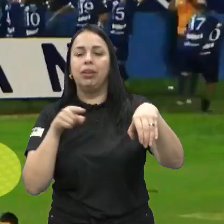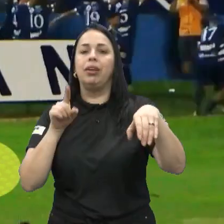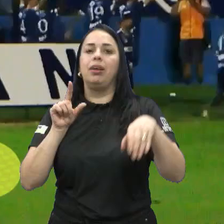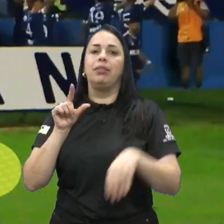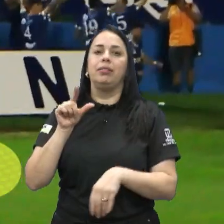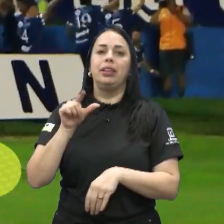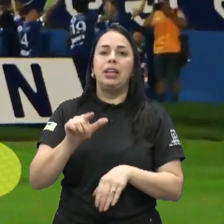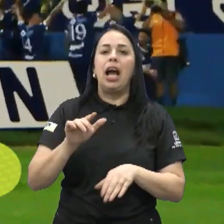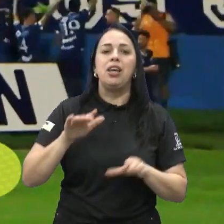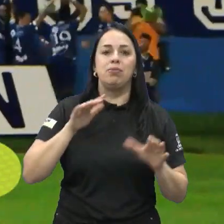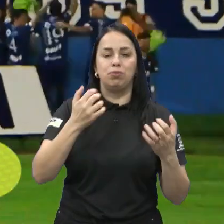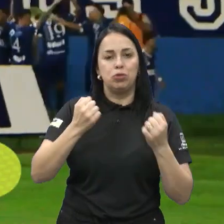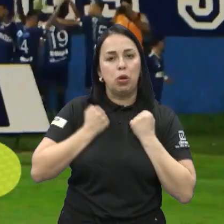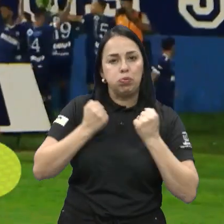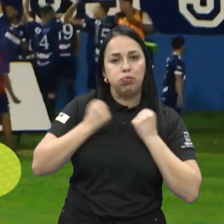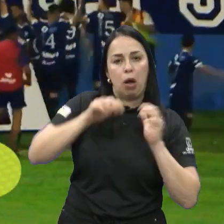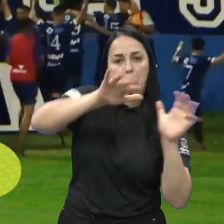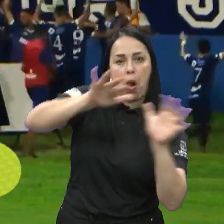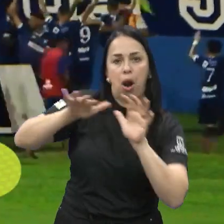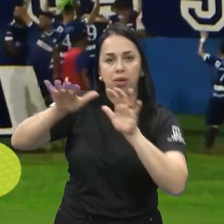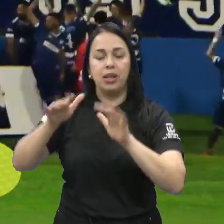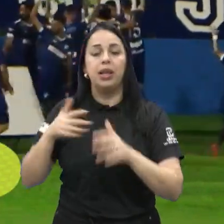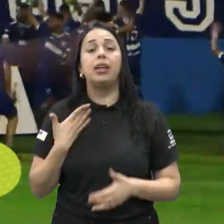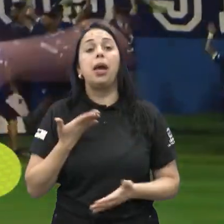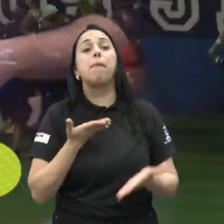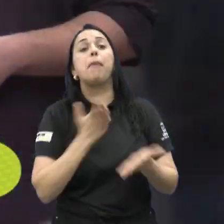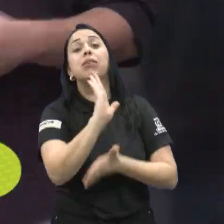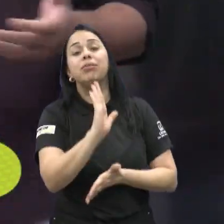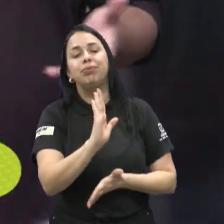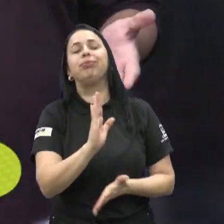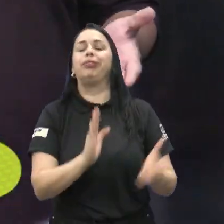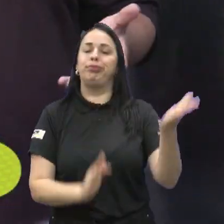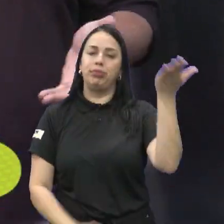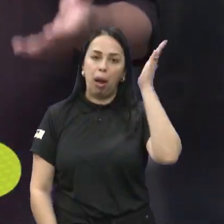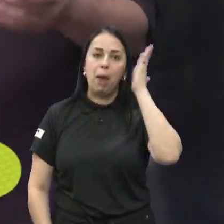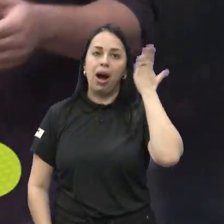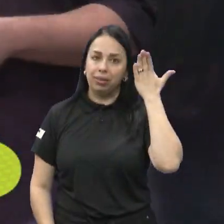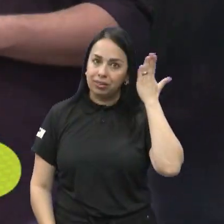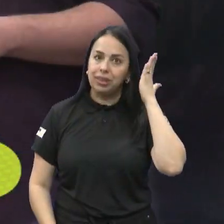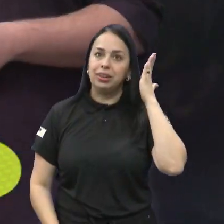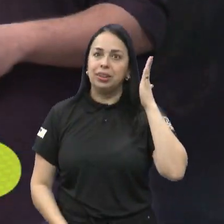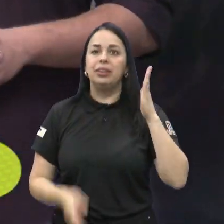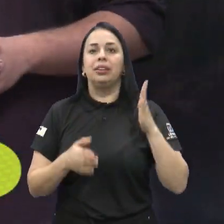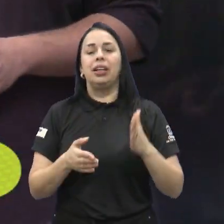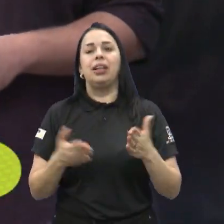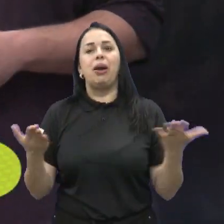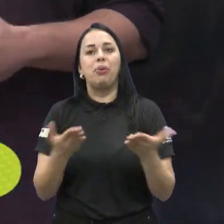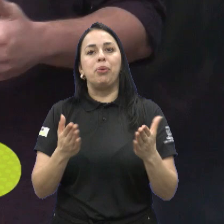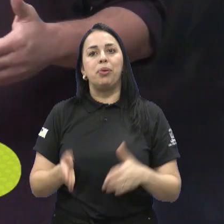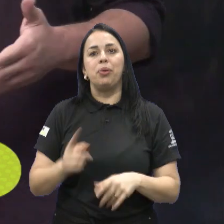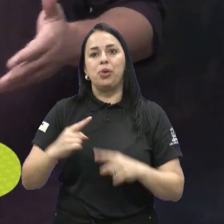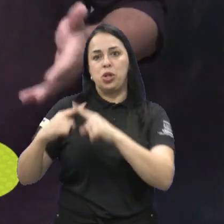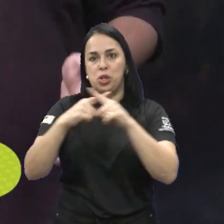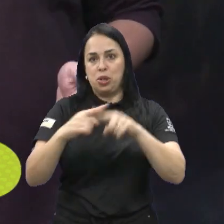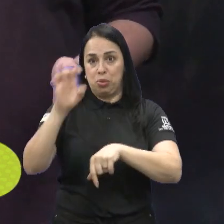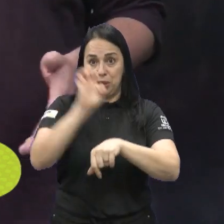o gol. Fim de jogo e quem avançou foi o Taubaté. Com o fim do estadual, as equipes se reformularam e chegou a Copa Paulista.